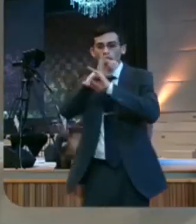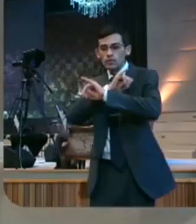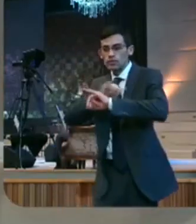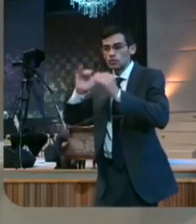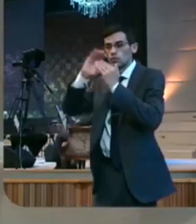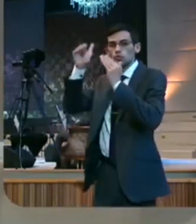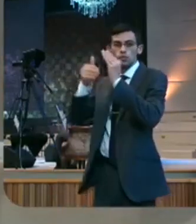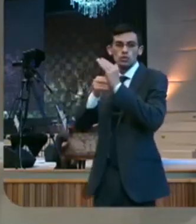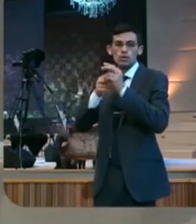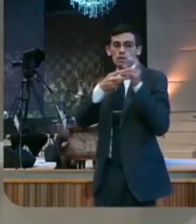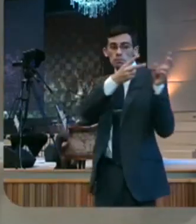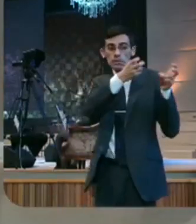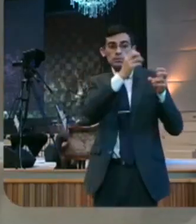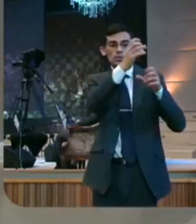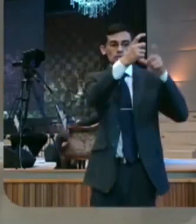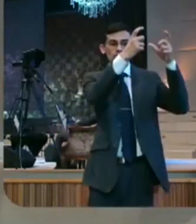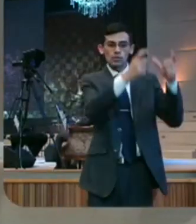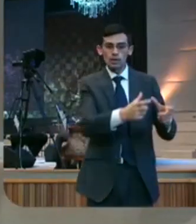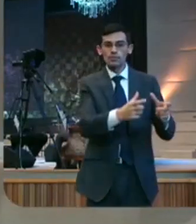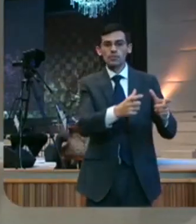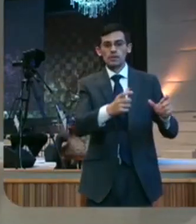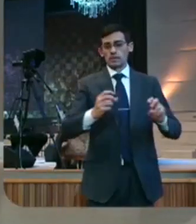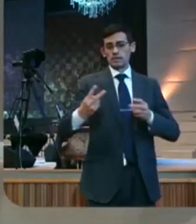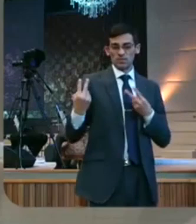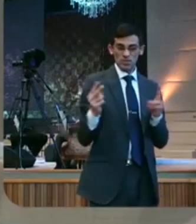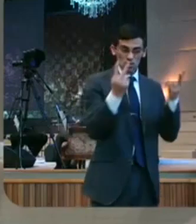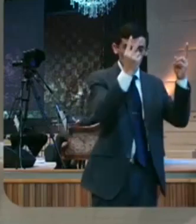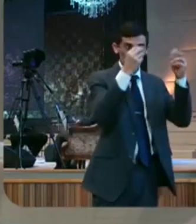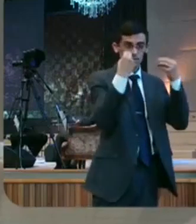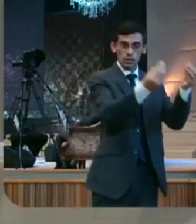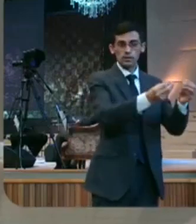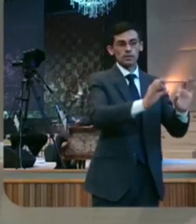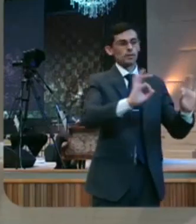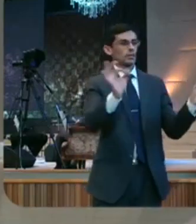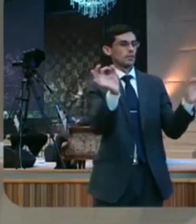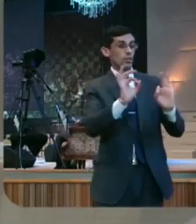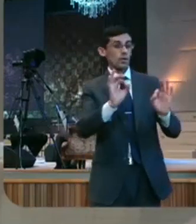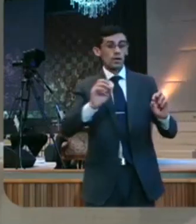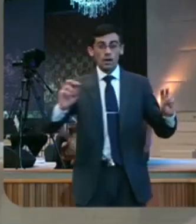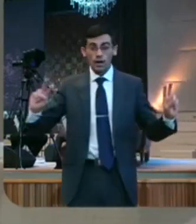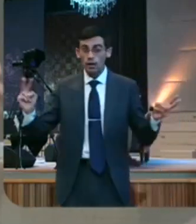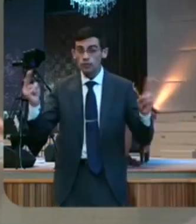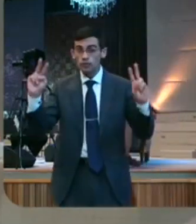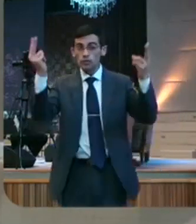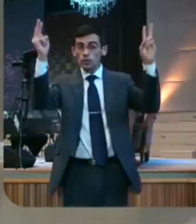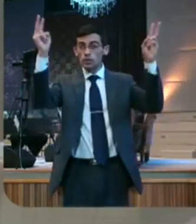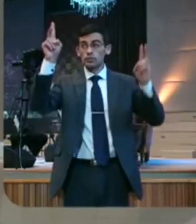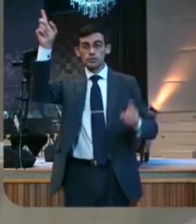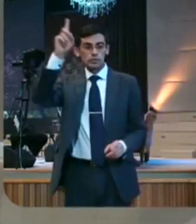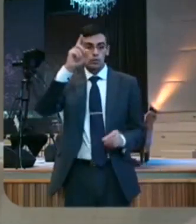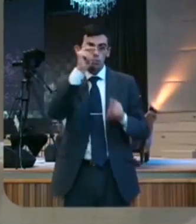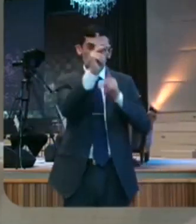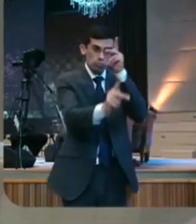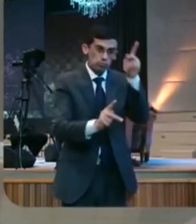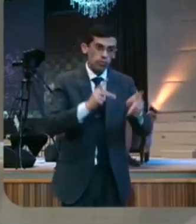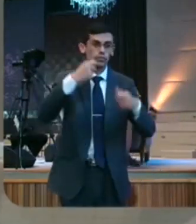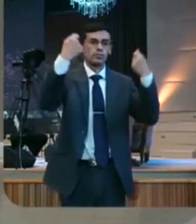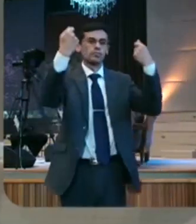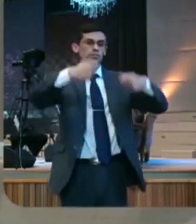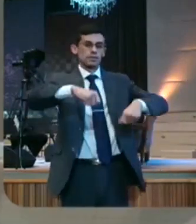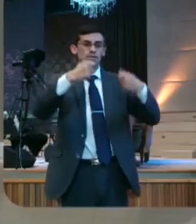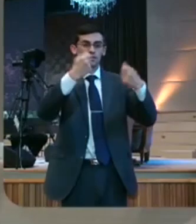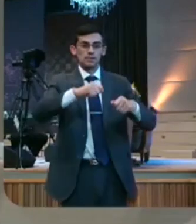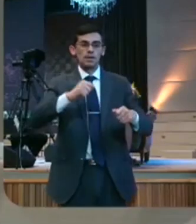região que vai dar a vitória para vocês. A vitória que vocês estão buscando